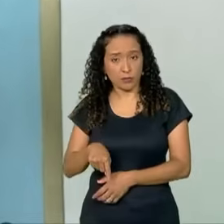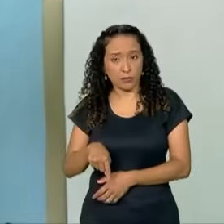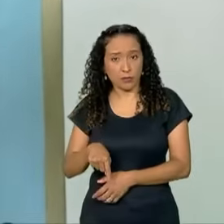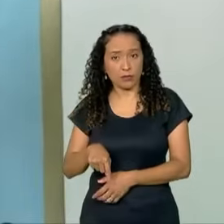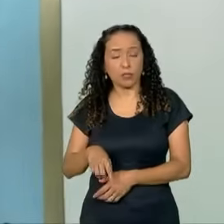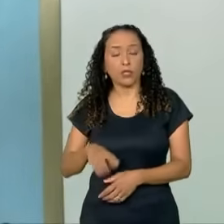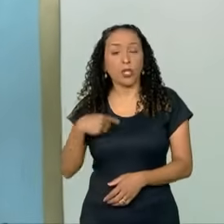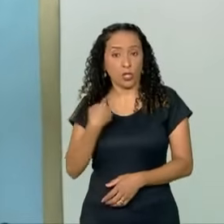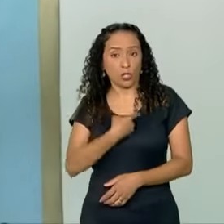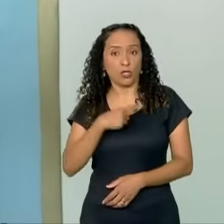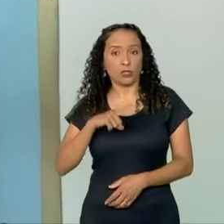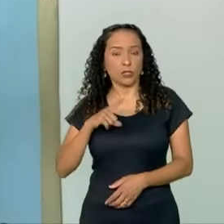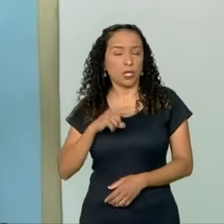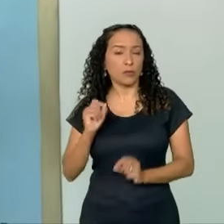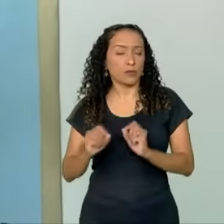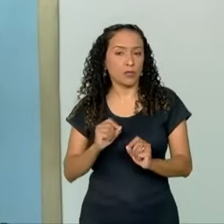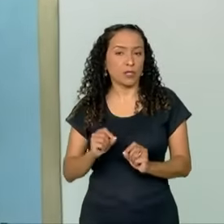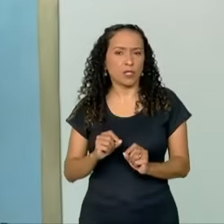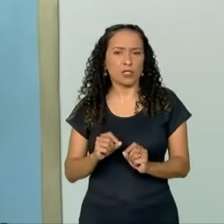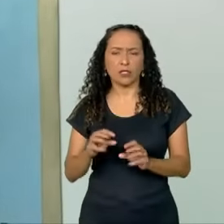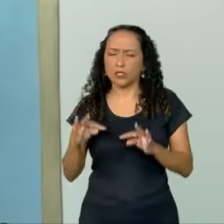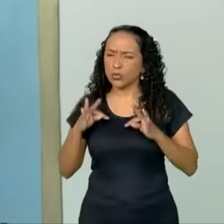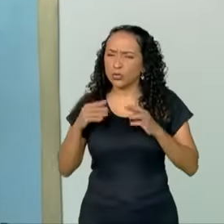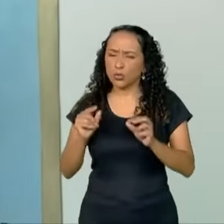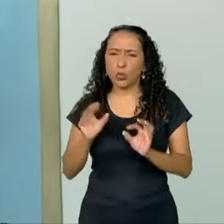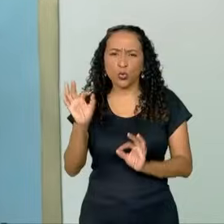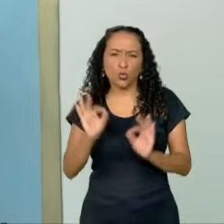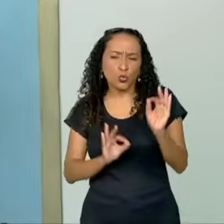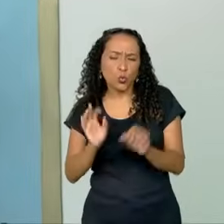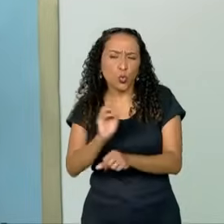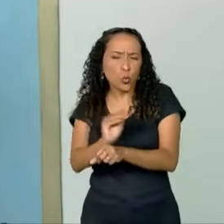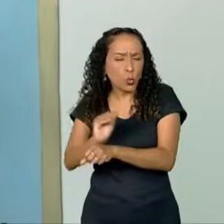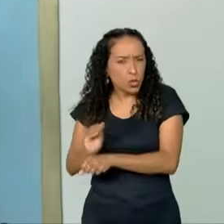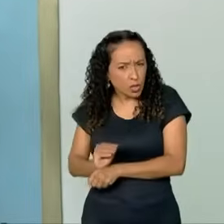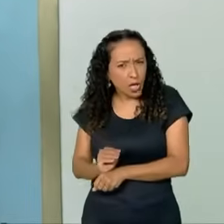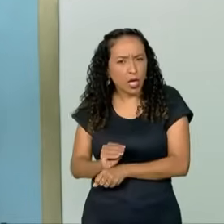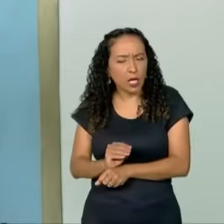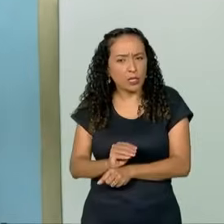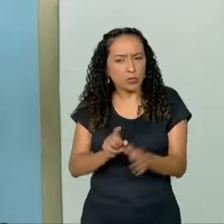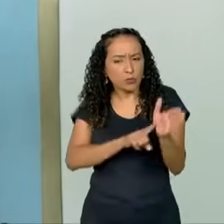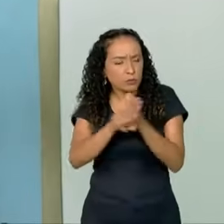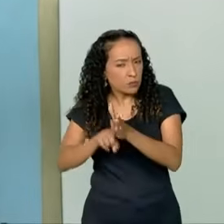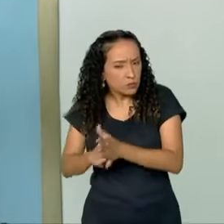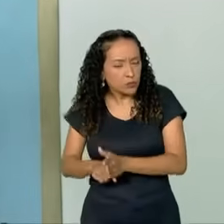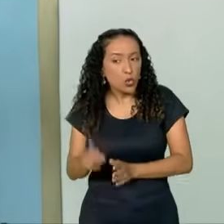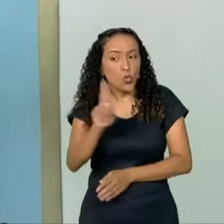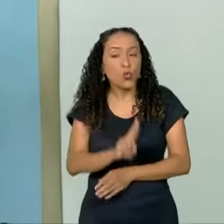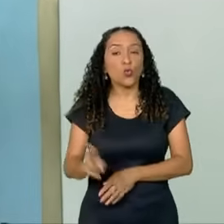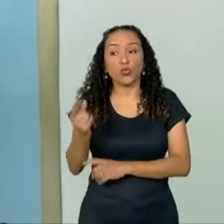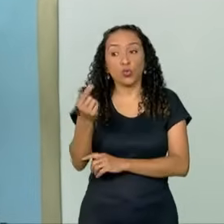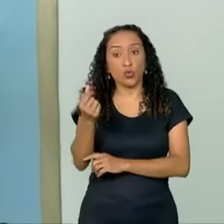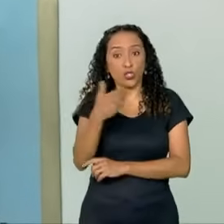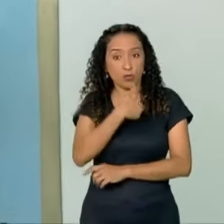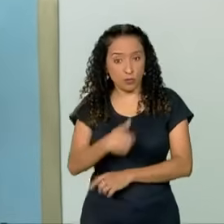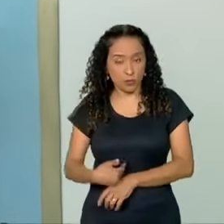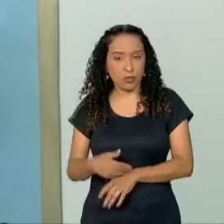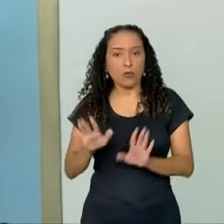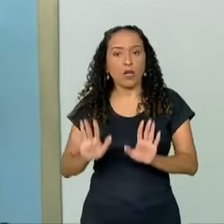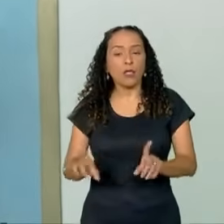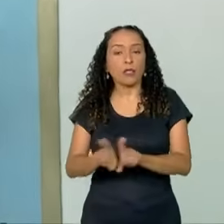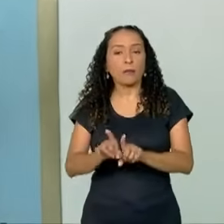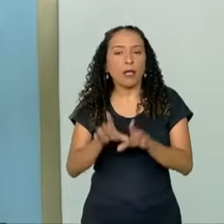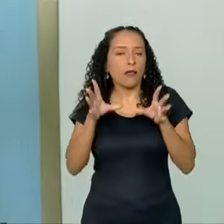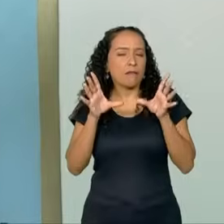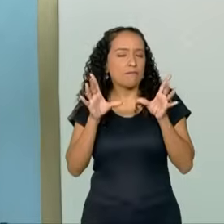Nós temos tido todo o zelo para fiscalizar o uso do dinheiro público, mas também toda a